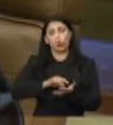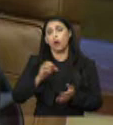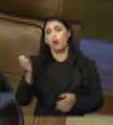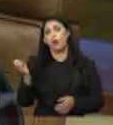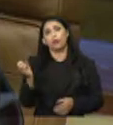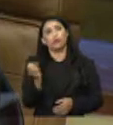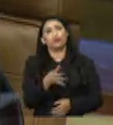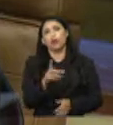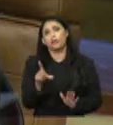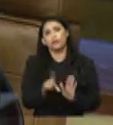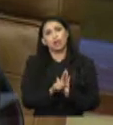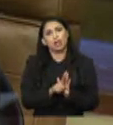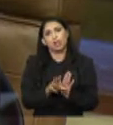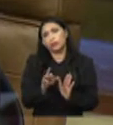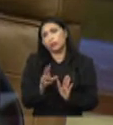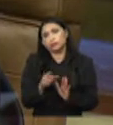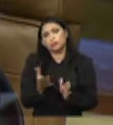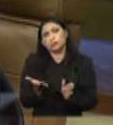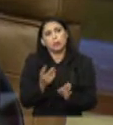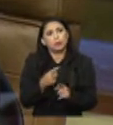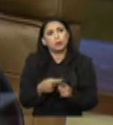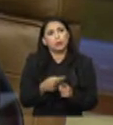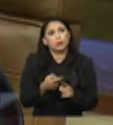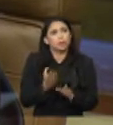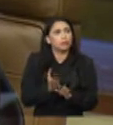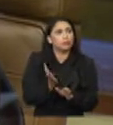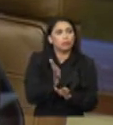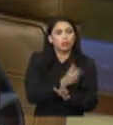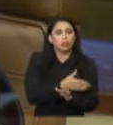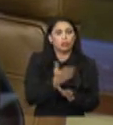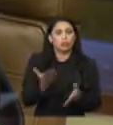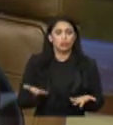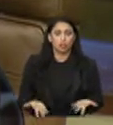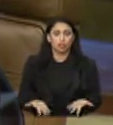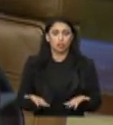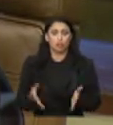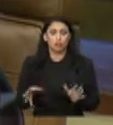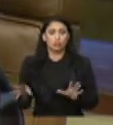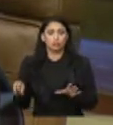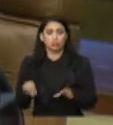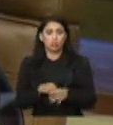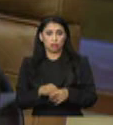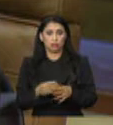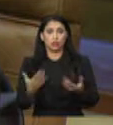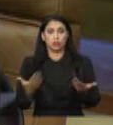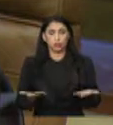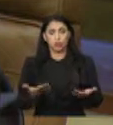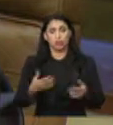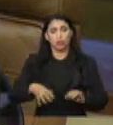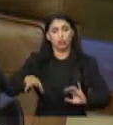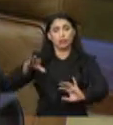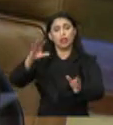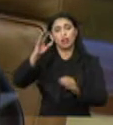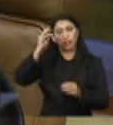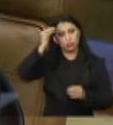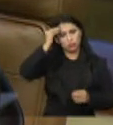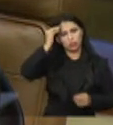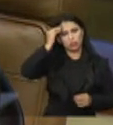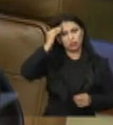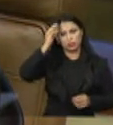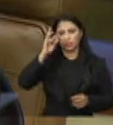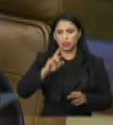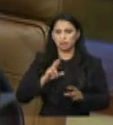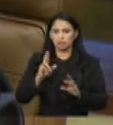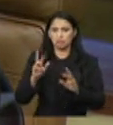nova lei ou não tem outro Prestígio que o seu valor intrínseco se o tem é interpretar oi Google eu quero